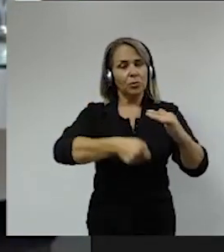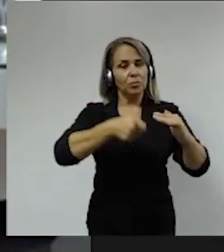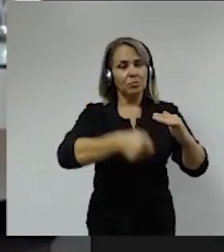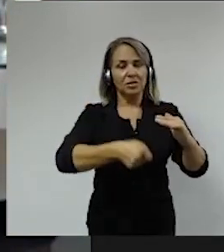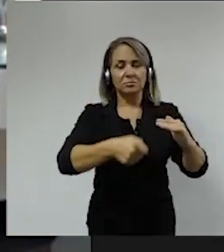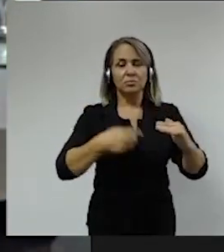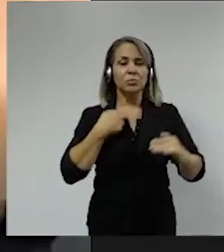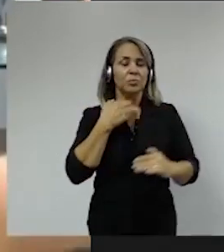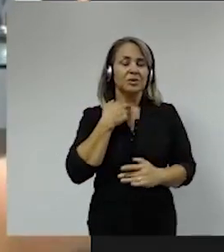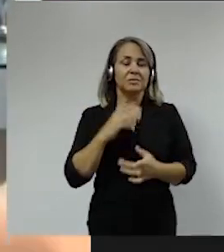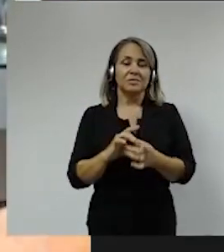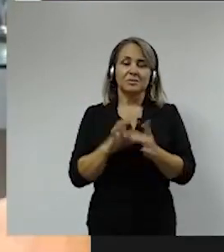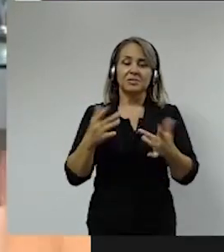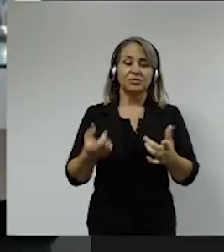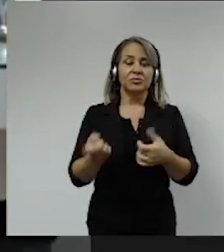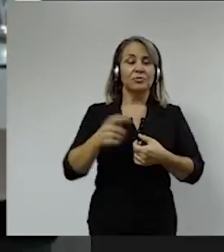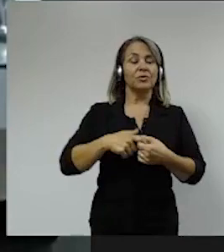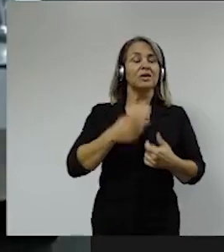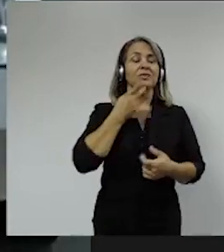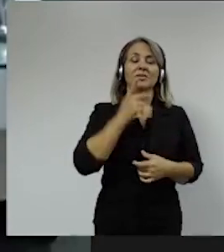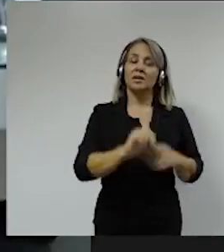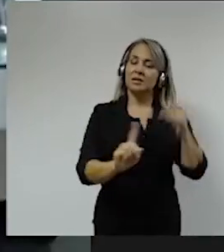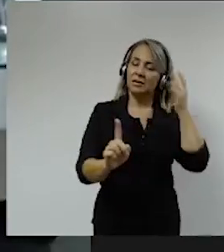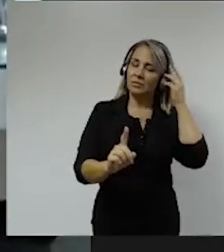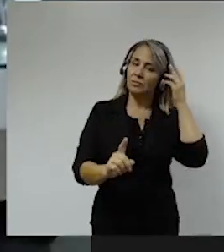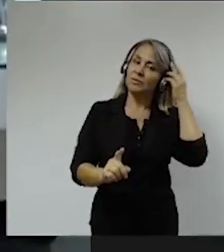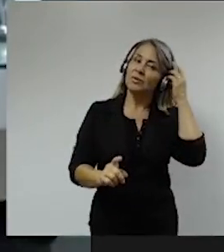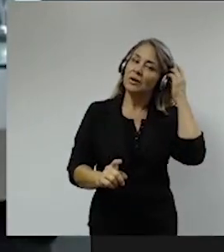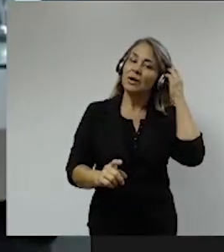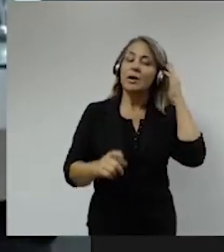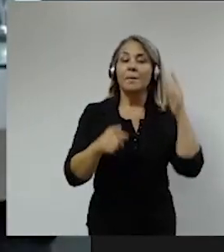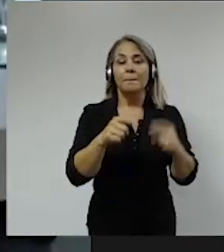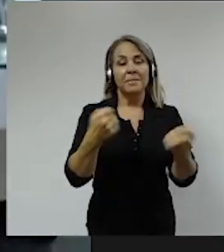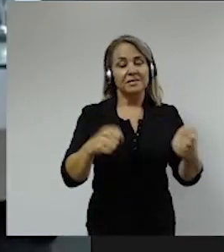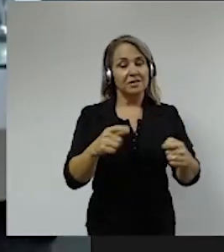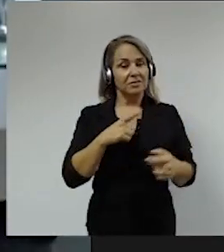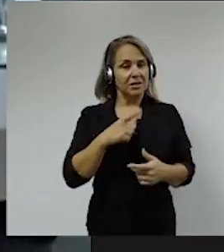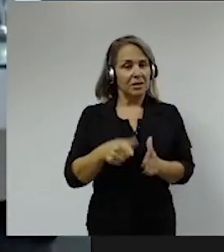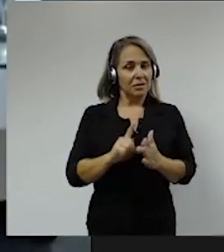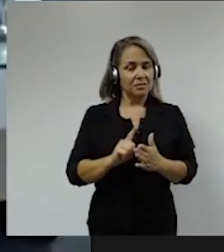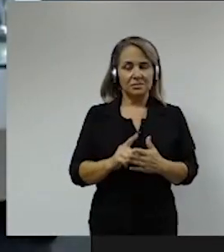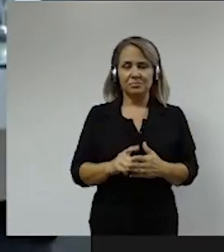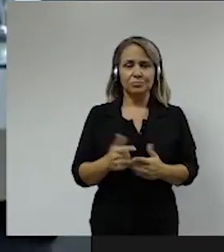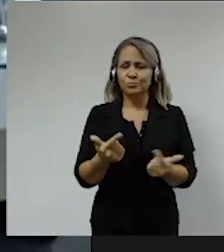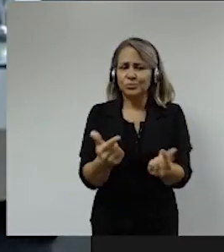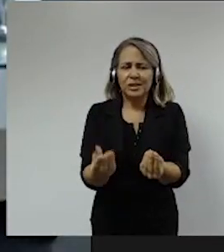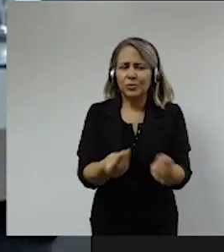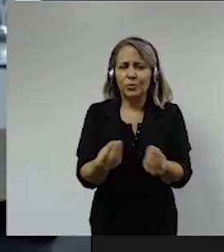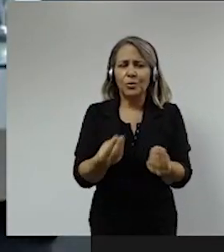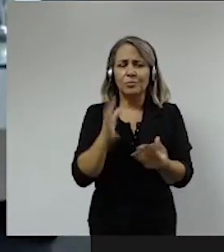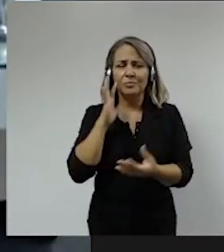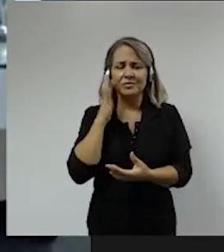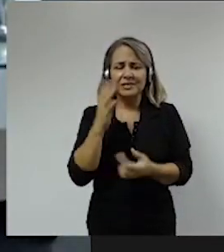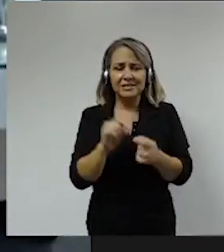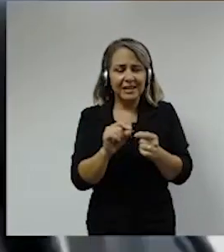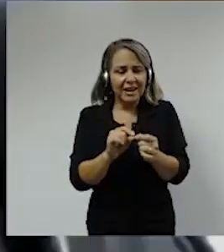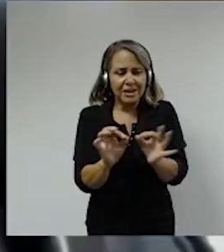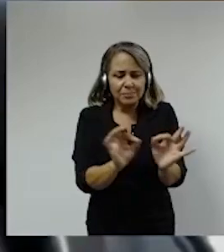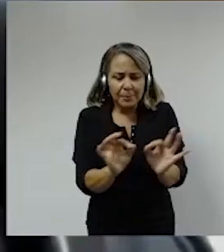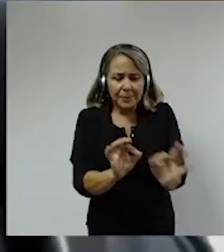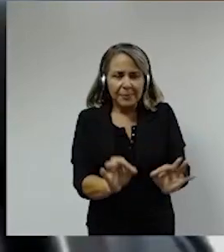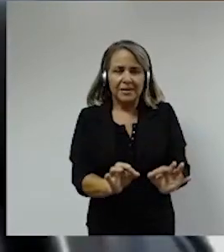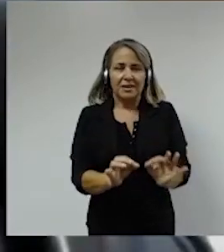não pode simplesmente voltar para trás e dizer, olha, você precisava ter tal coisa. A gente não tem nenhuma definição, nenhum